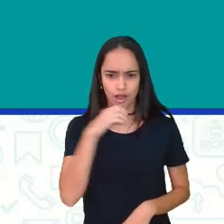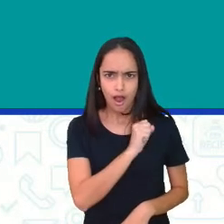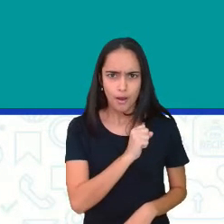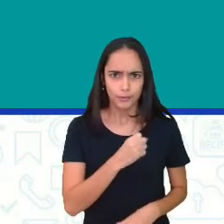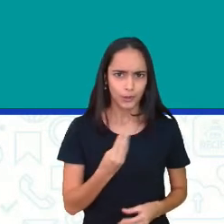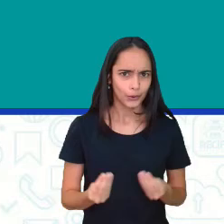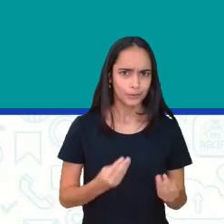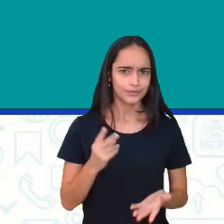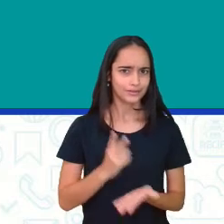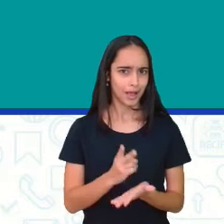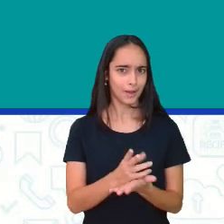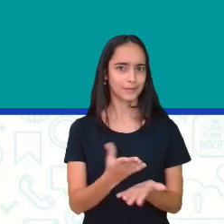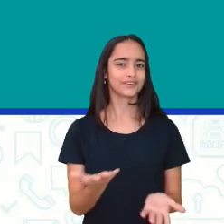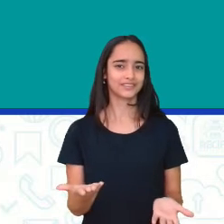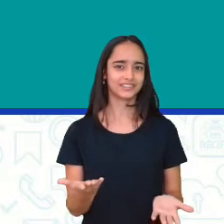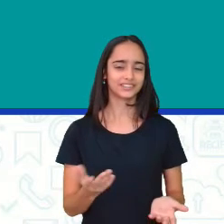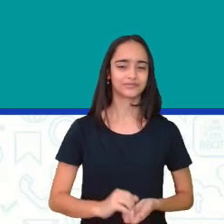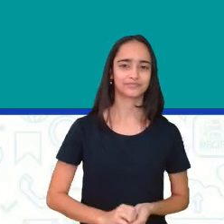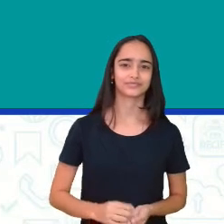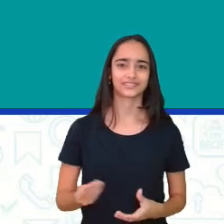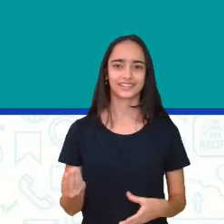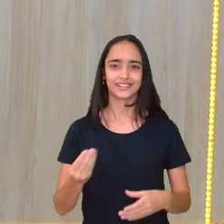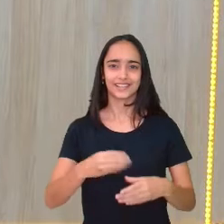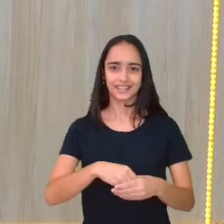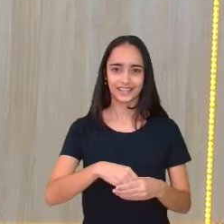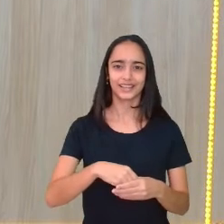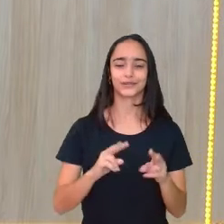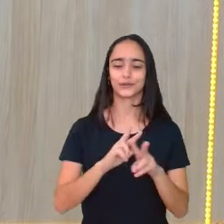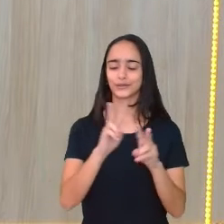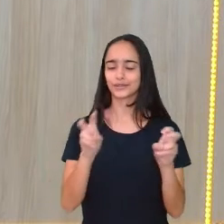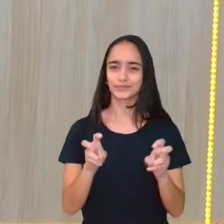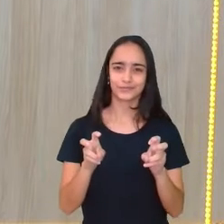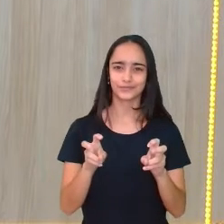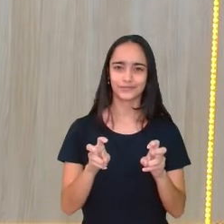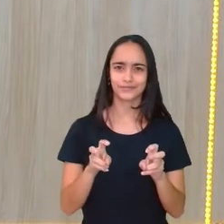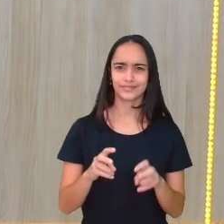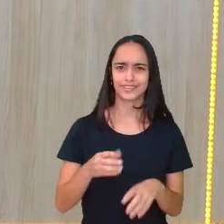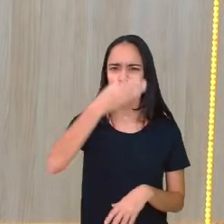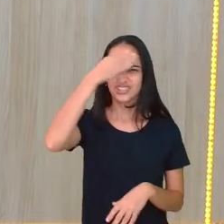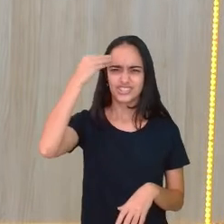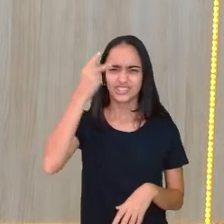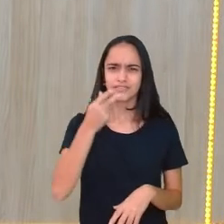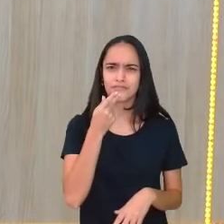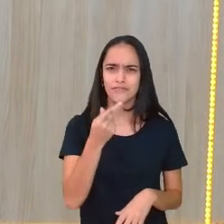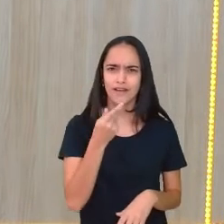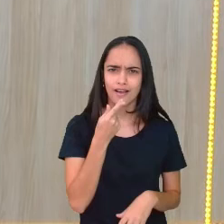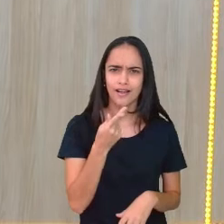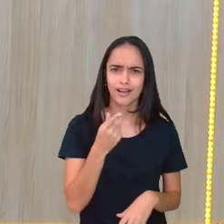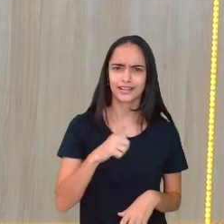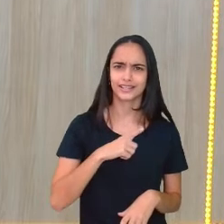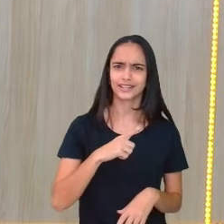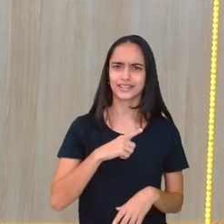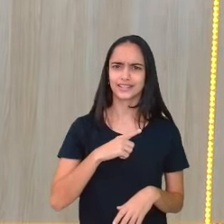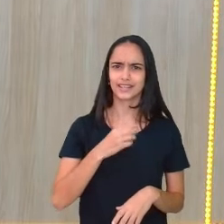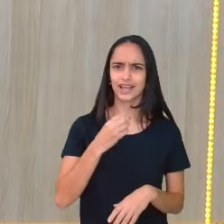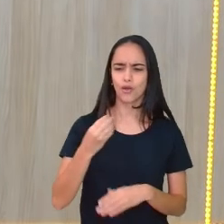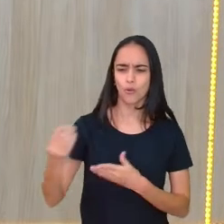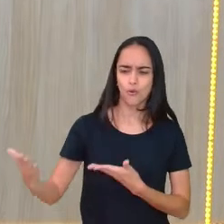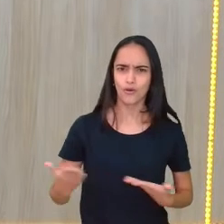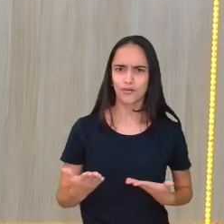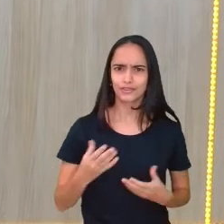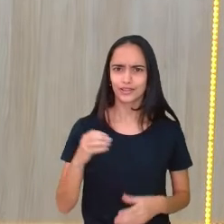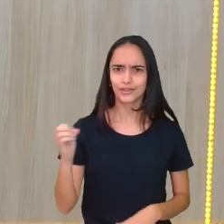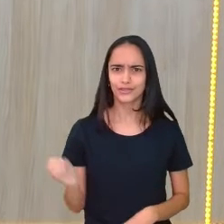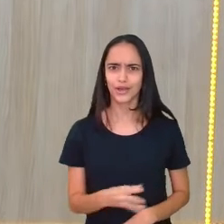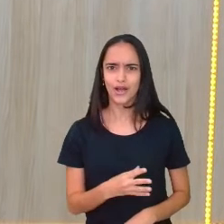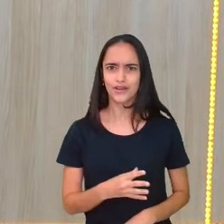sempre, né? Dentro do conteúdo. E esqueci de dizer que eu tenho uma convidada nova. Uma convidada que ela tá